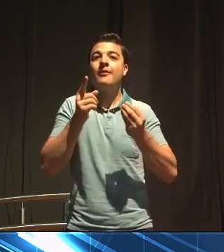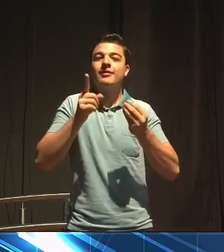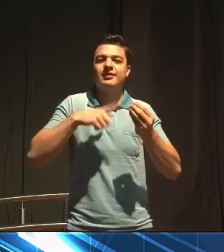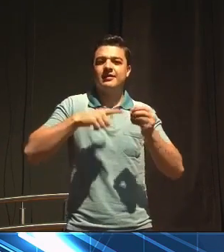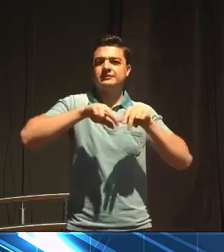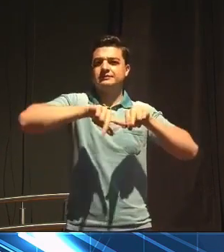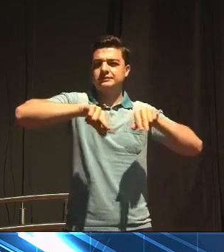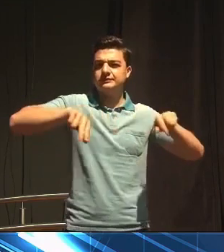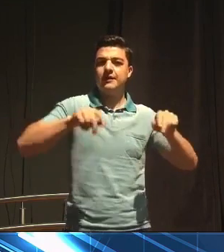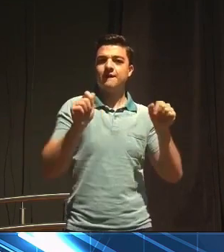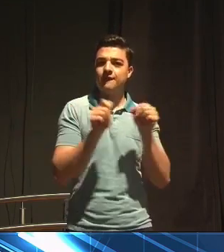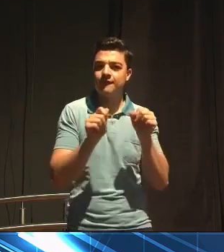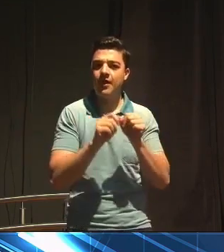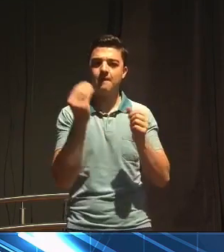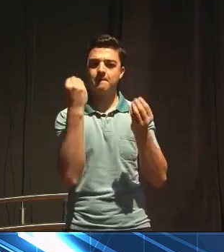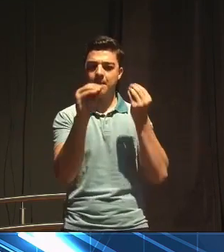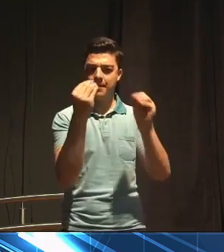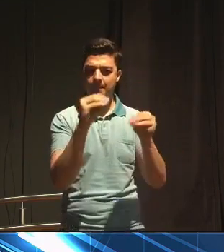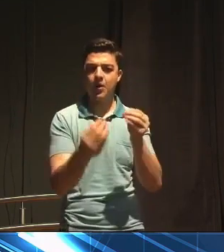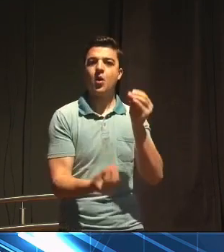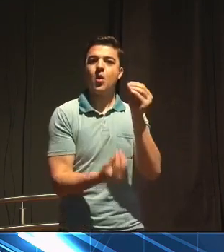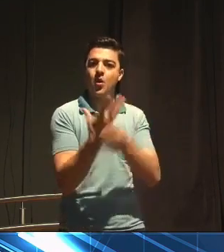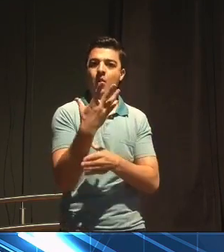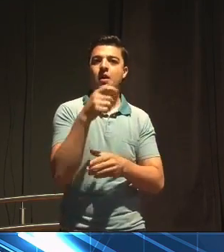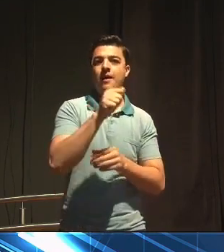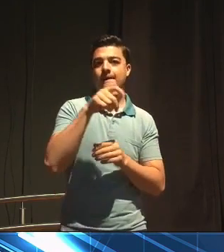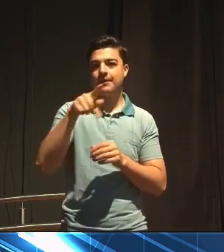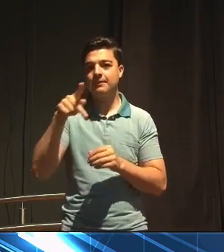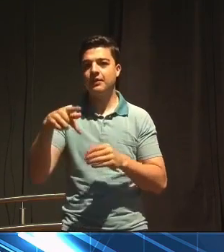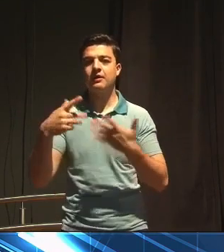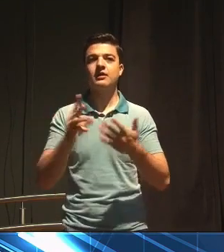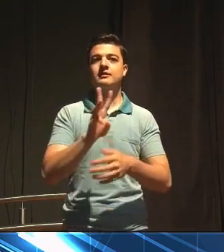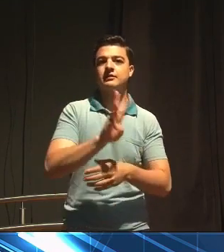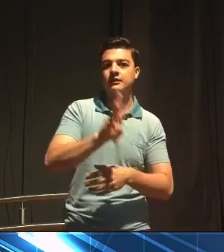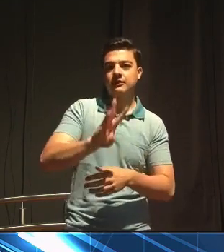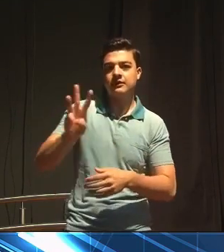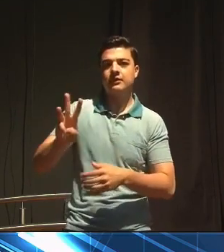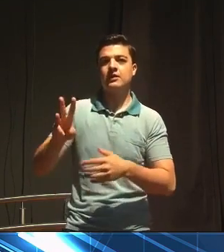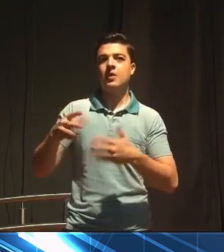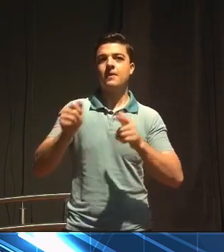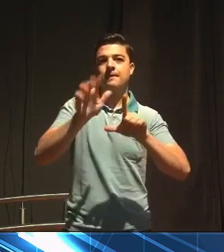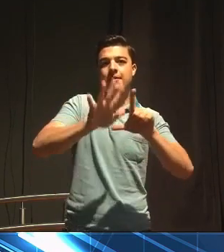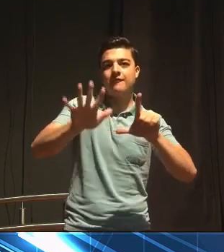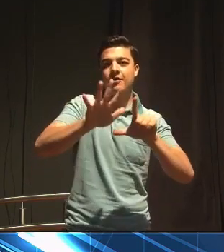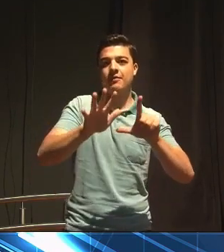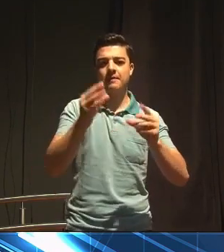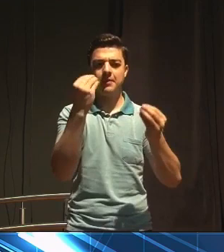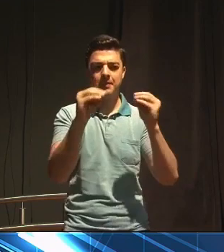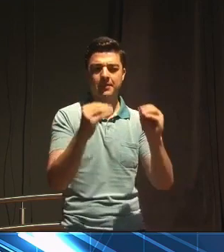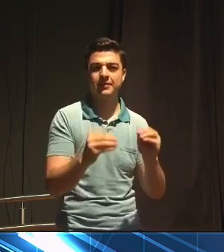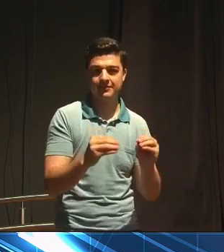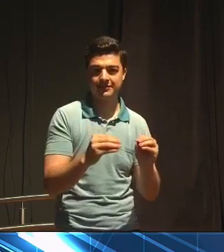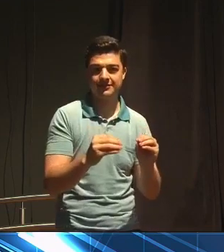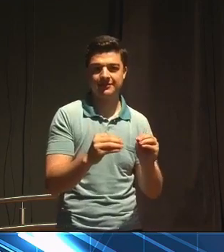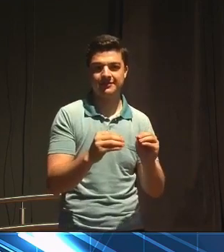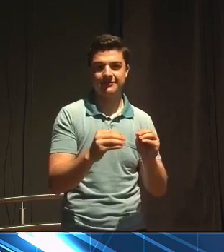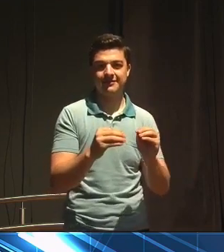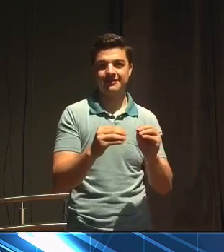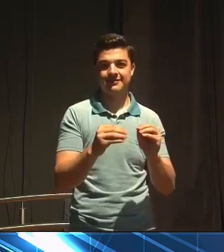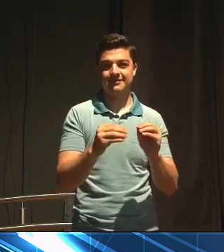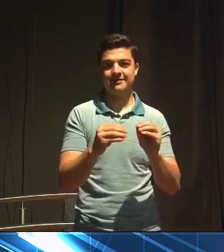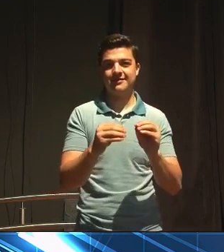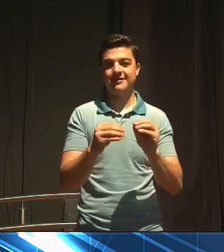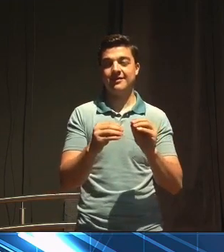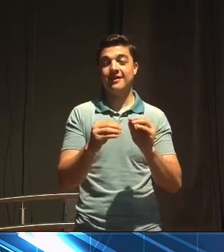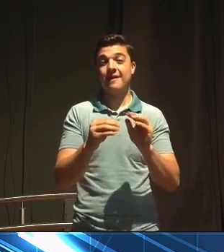para construir um aplicativo, um site, uma plataforma e etc. Não. Desenvolvimento de software é escrever